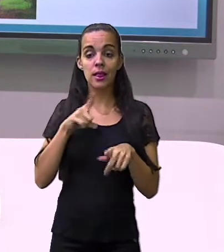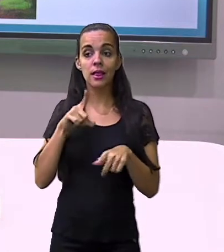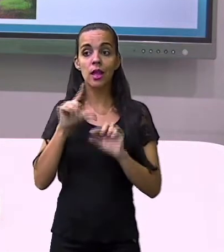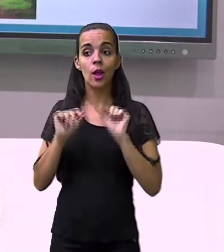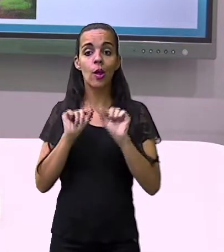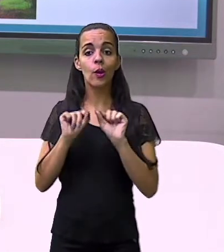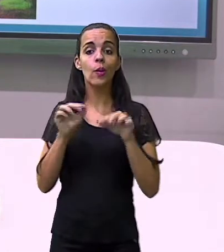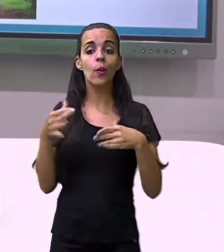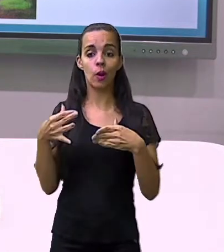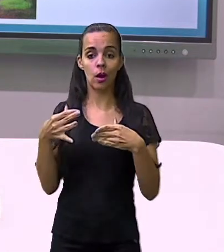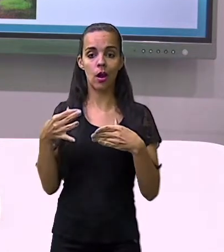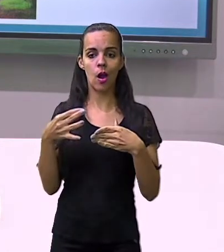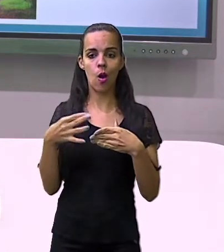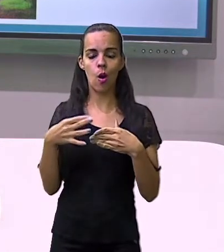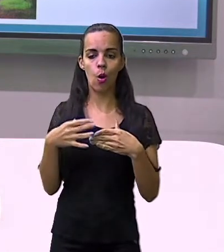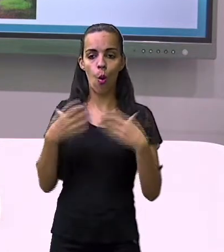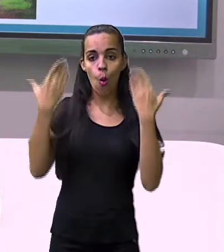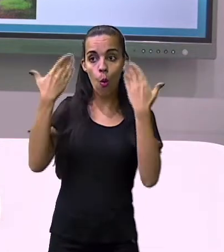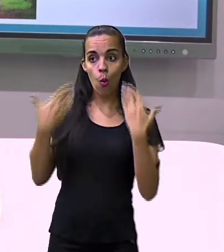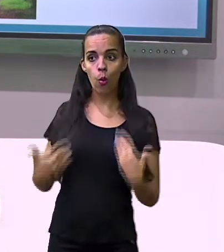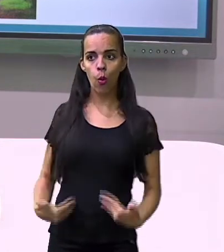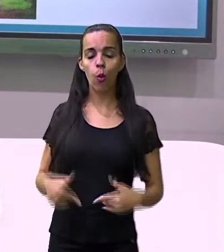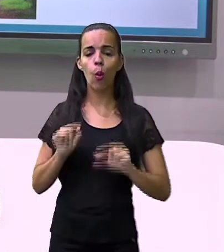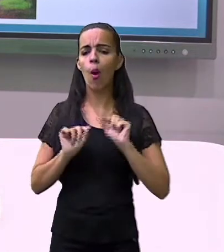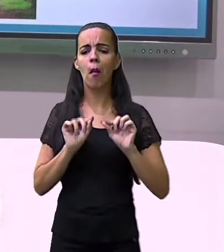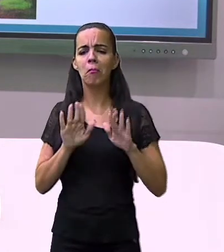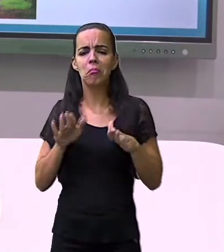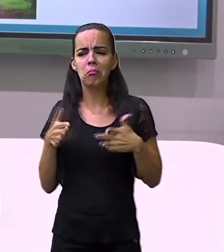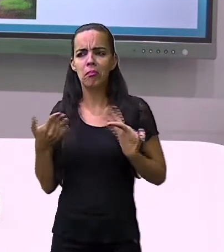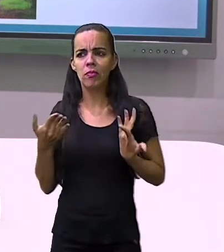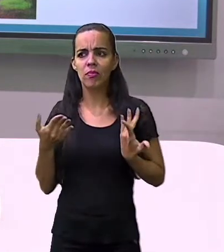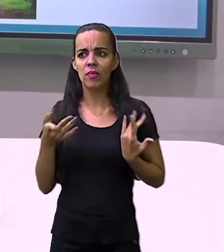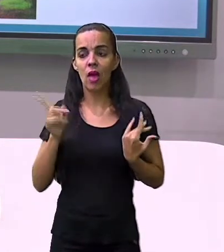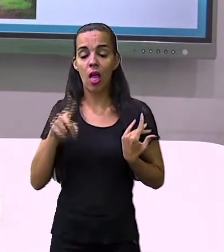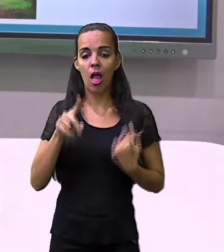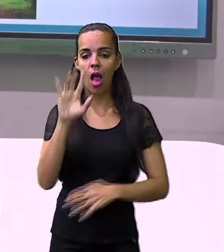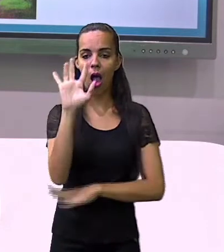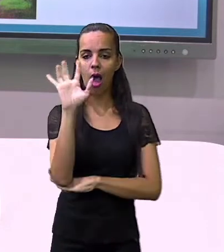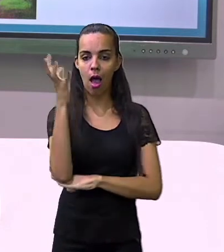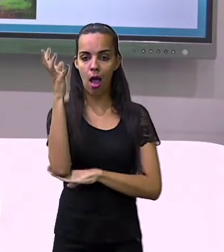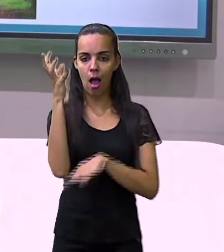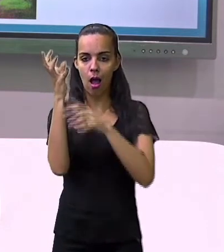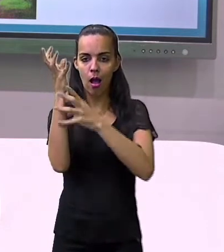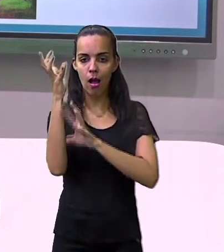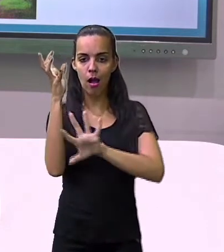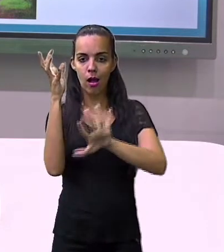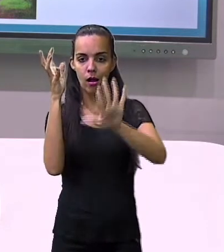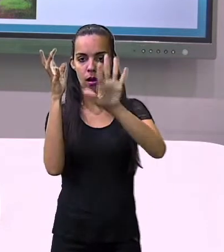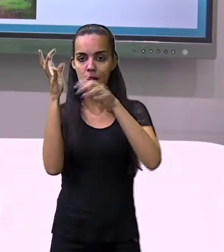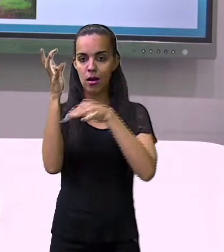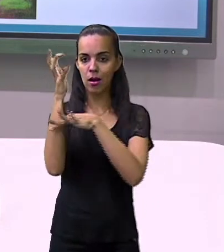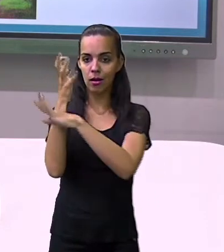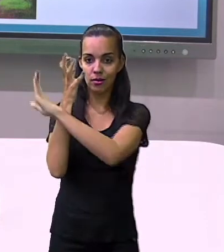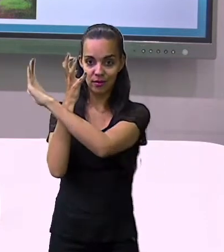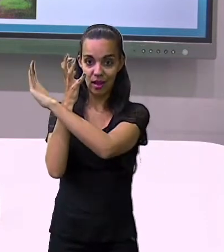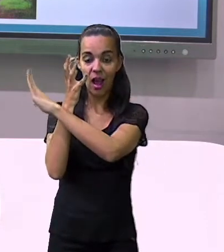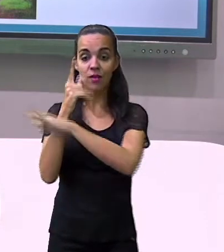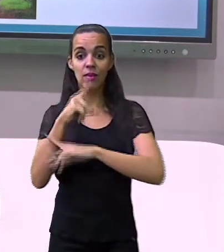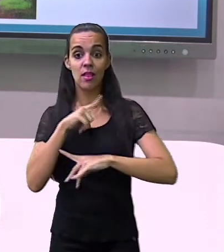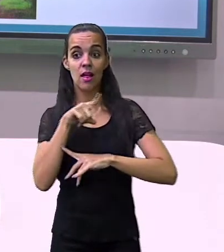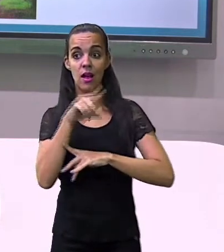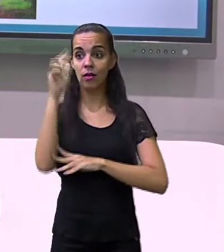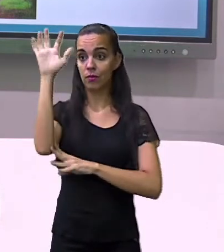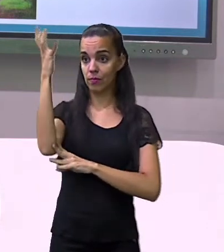está bloqueando. Qual é esse corpo? Nós temos os galhos da árvore. E a madeira, ela